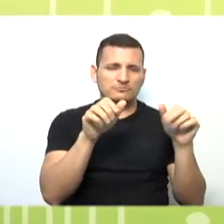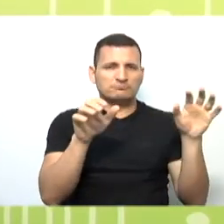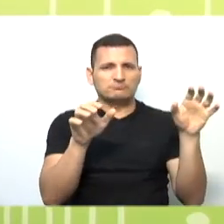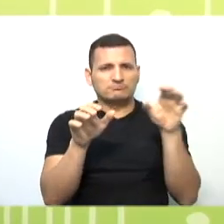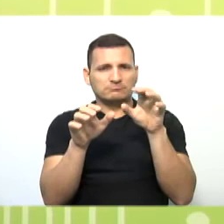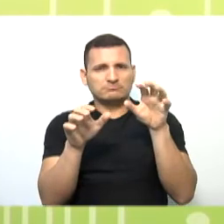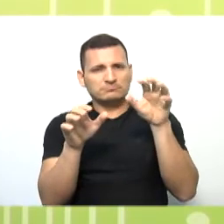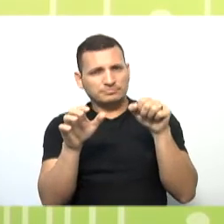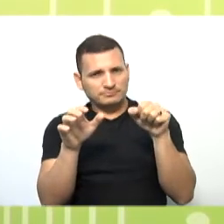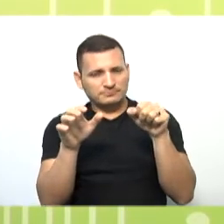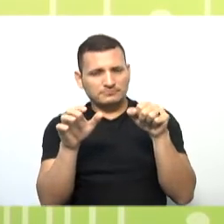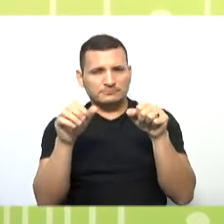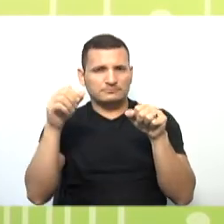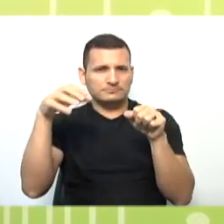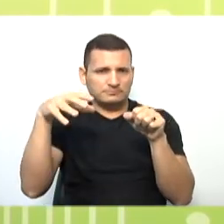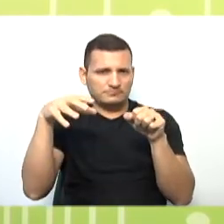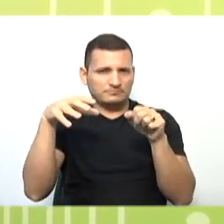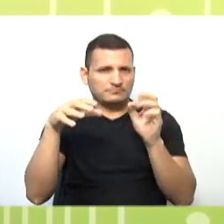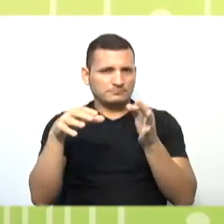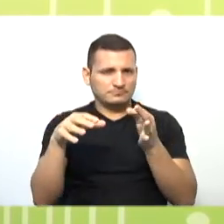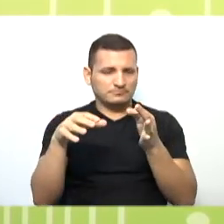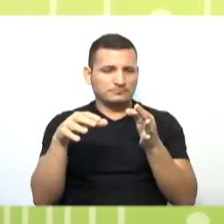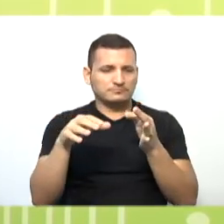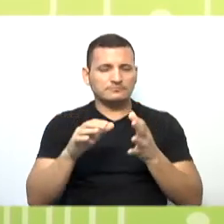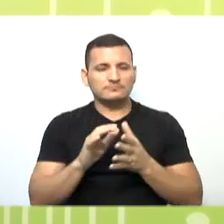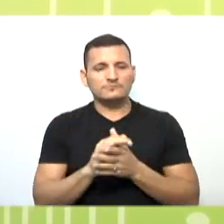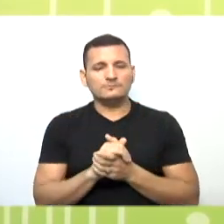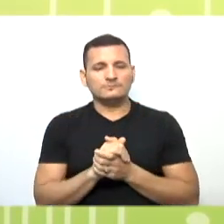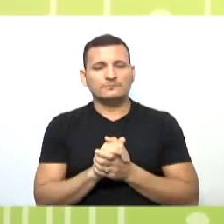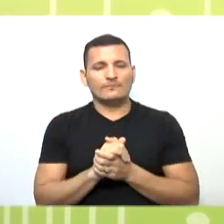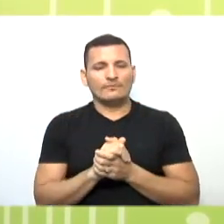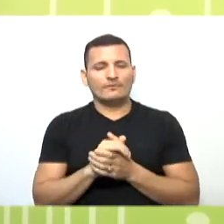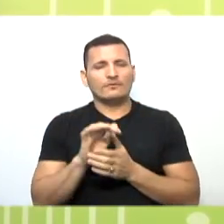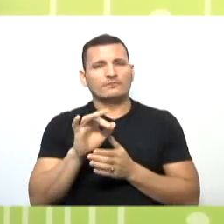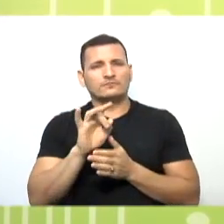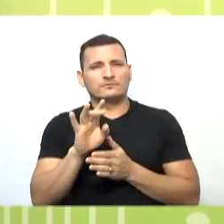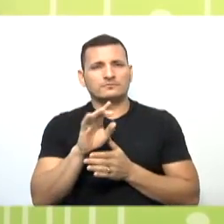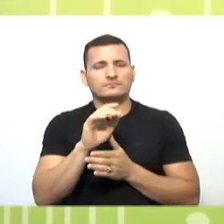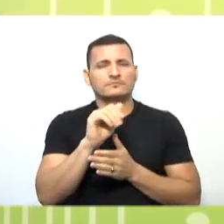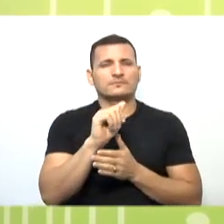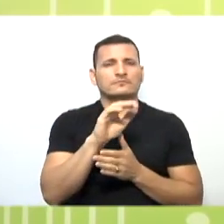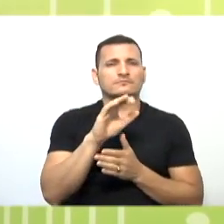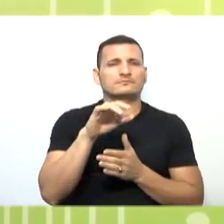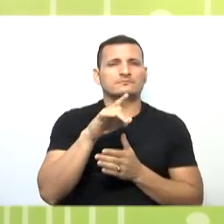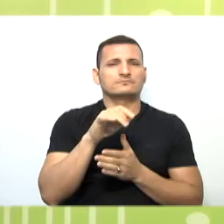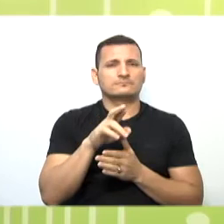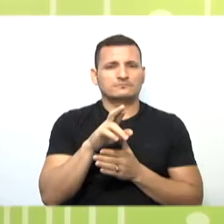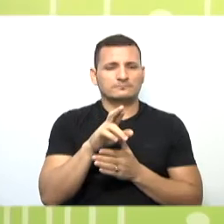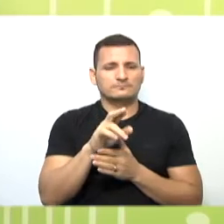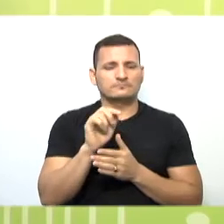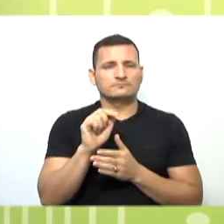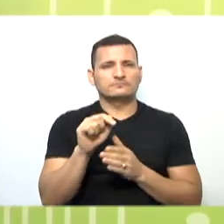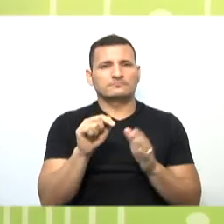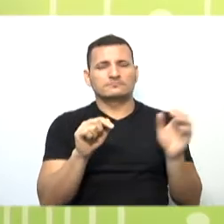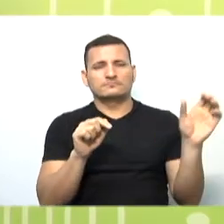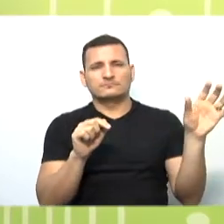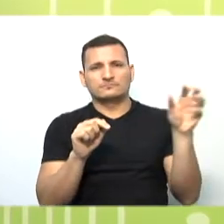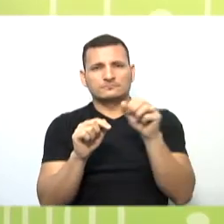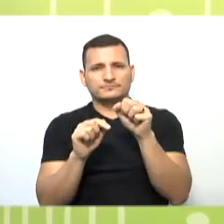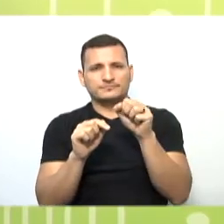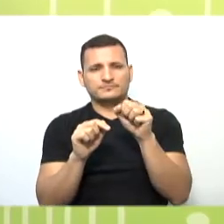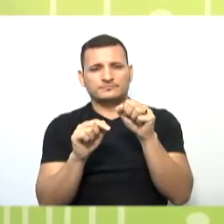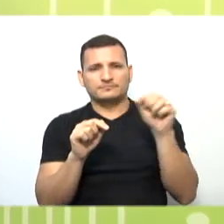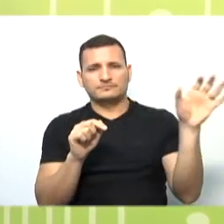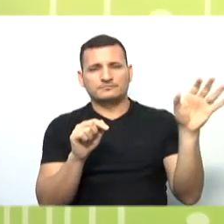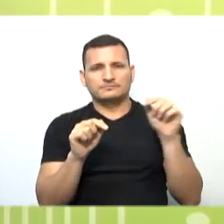apagada, certo? Certo. Então nada mais é do que o acender eu chamo a imagem da lâmpada acesa e o apagar eu